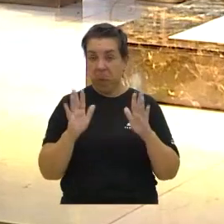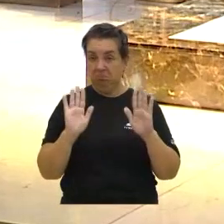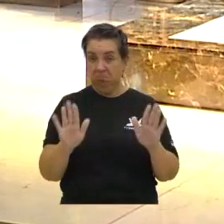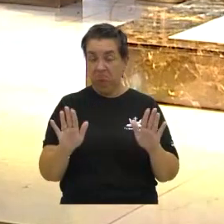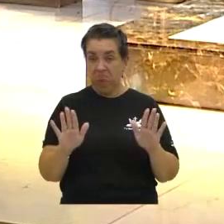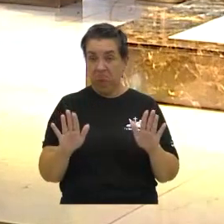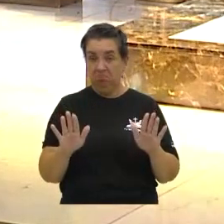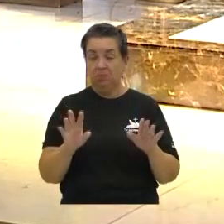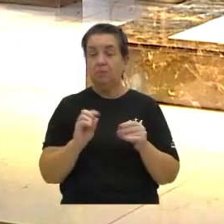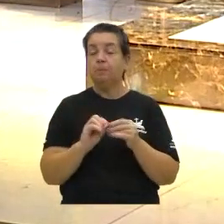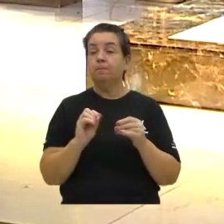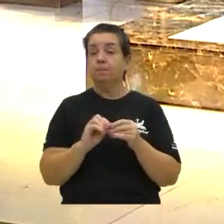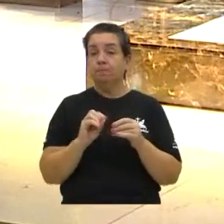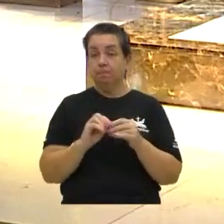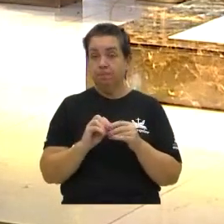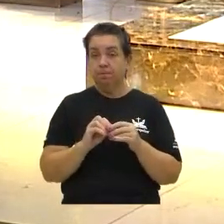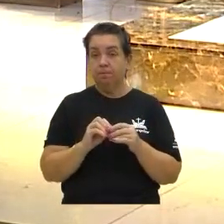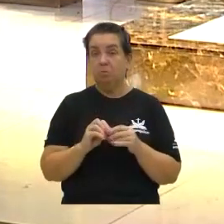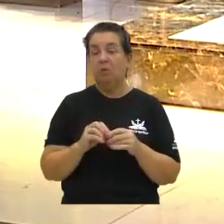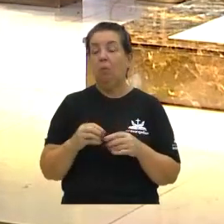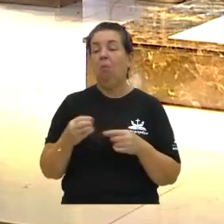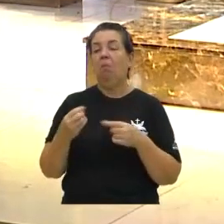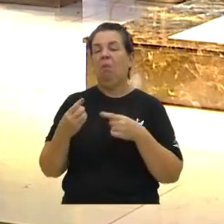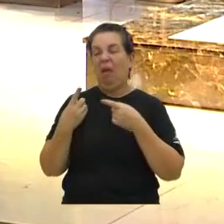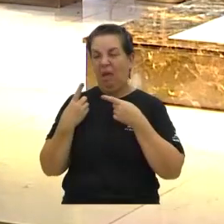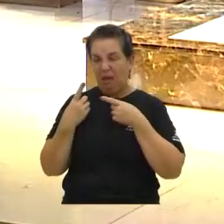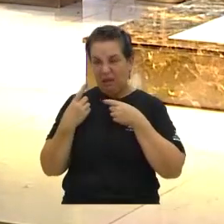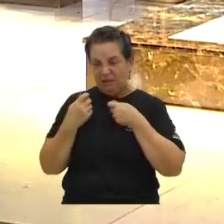qualquer ação, qualquer tentação